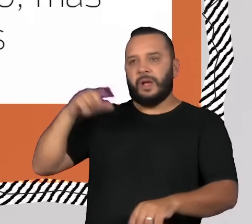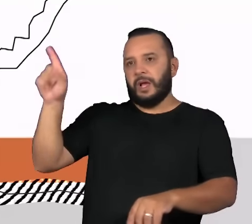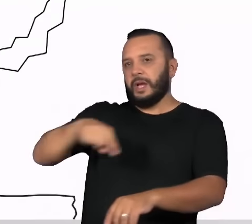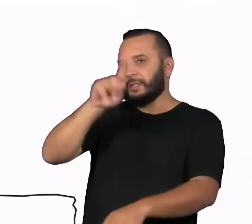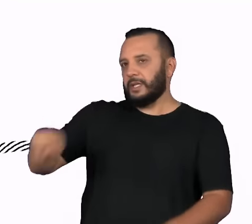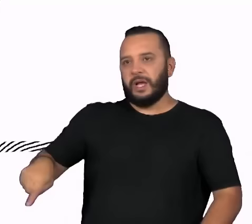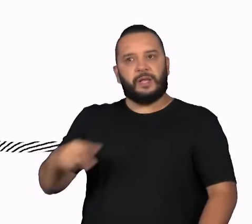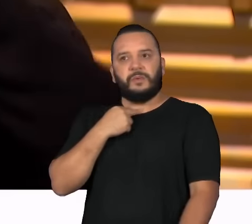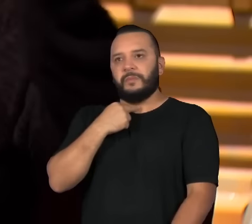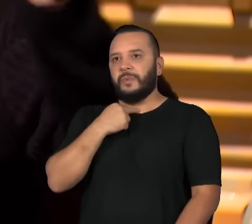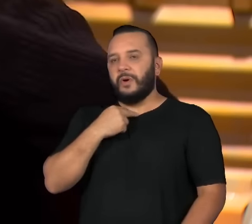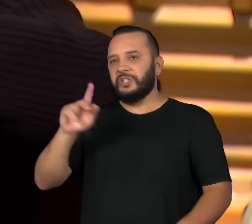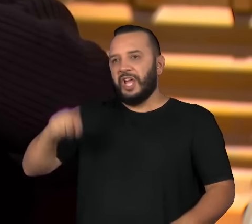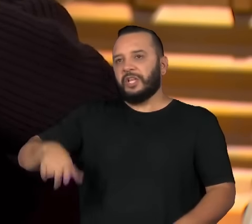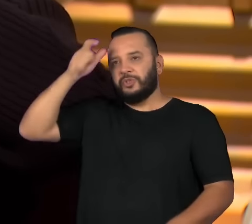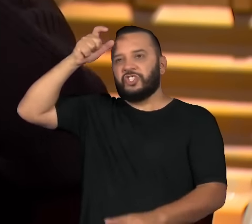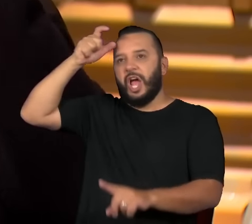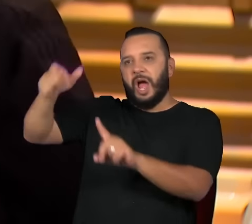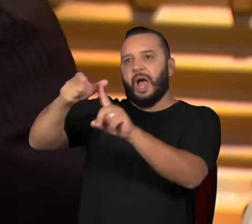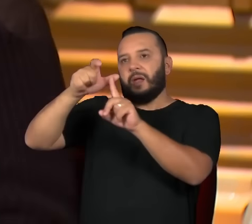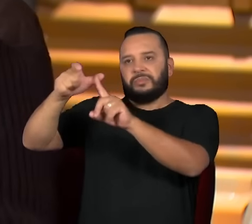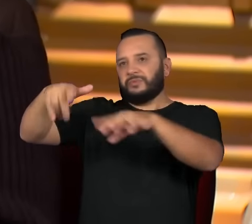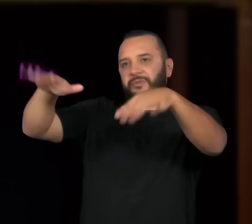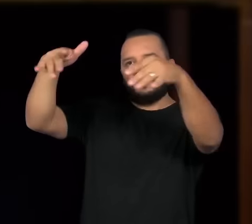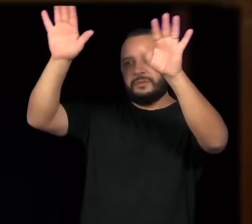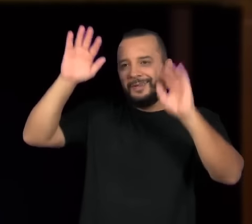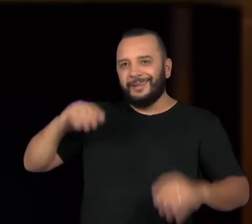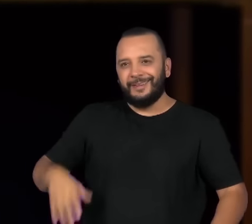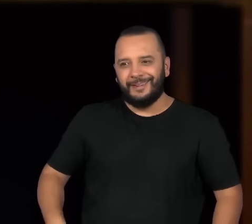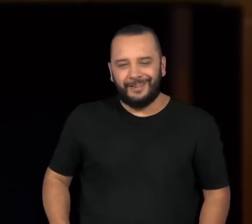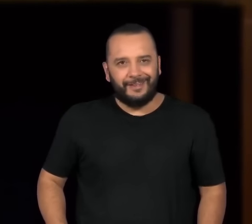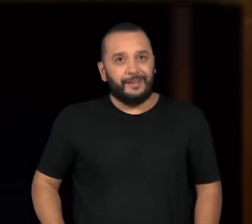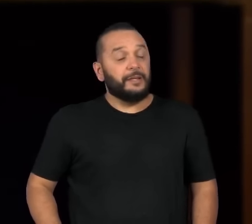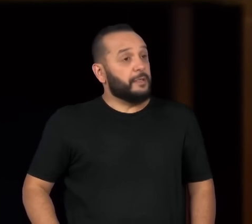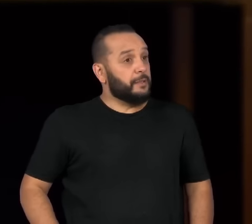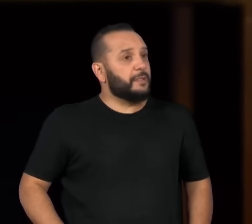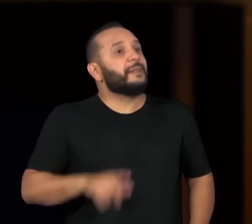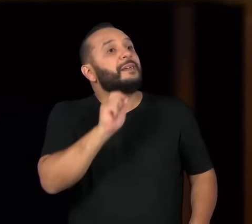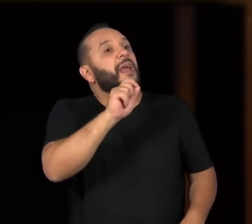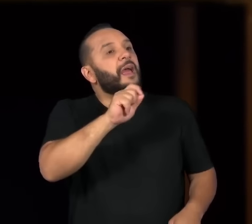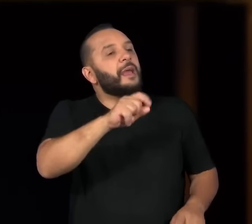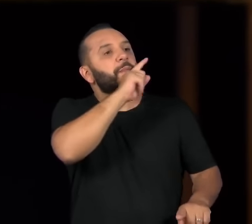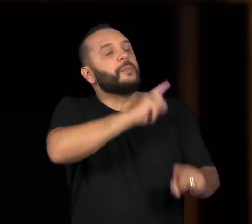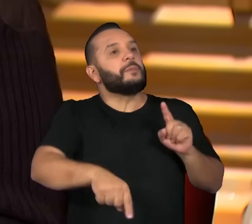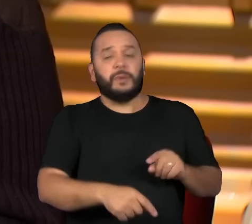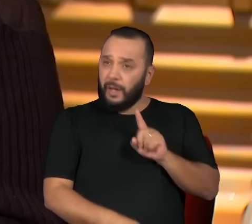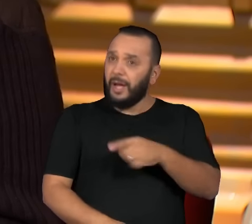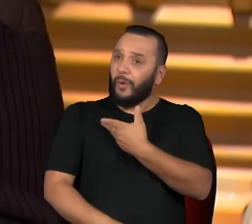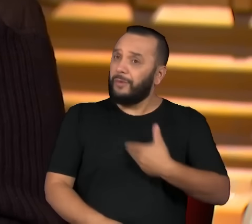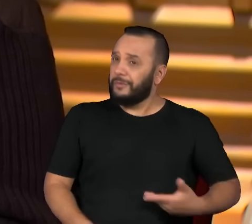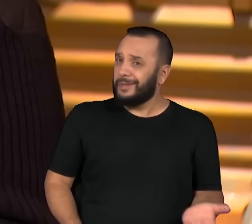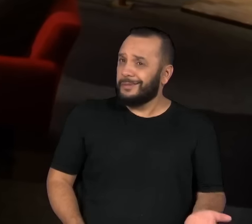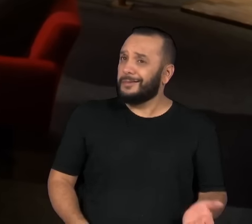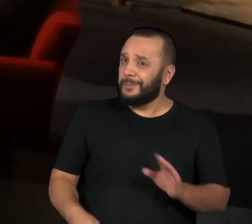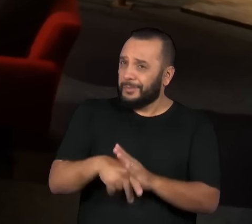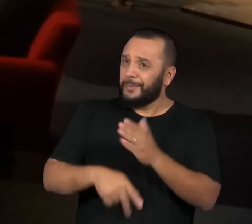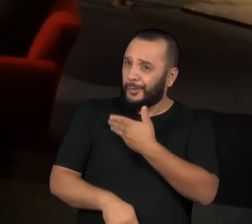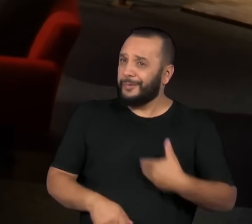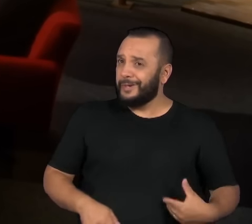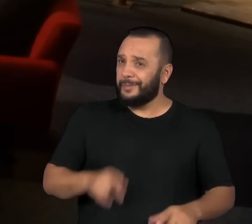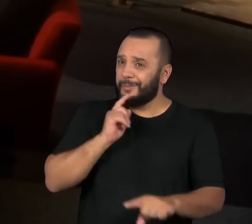não vai tocar, satanismo, não sei o quê. Deram um monte de coisa lá, enfim. Por iniciativa de quem? Do Do governo, Do o próprio governo.